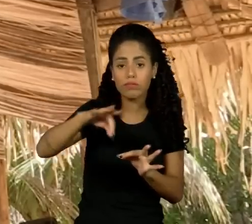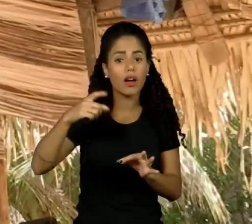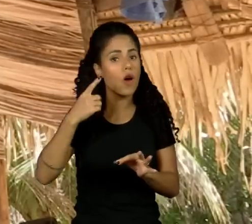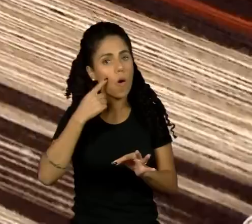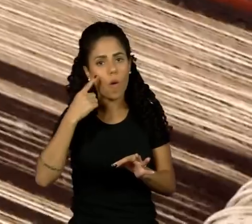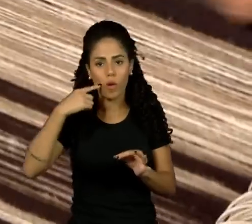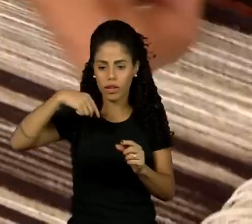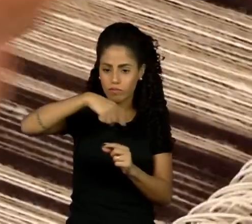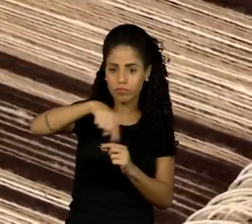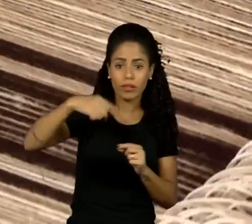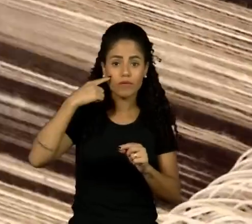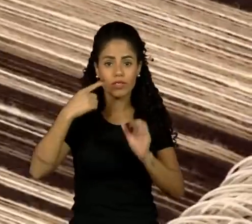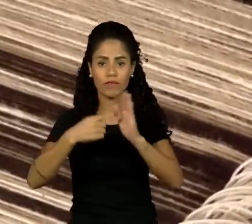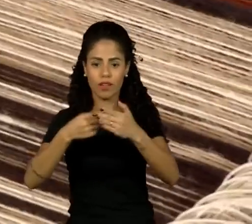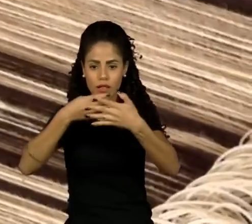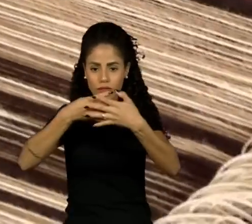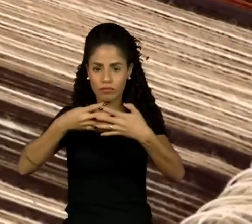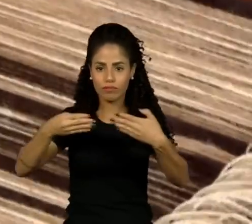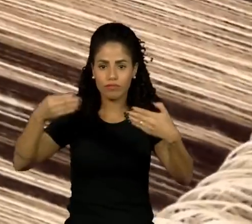trama.